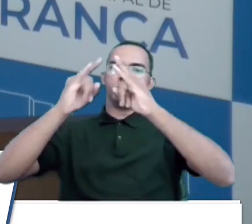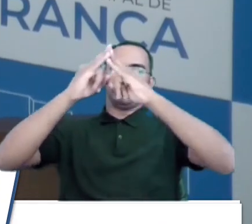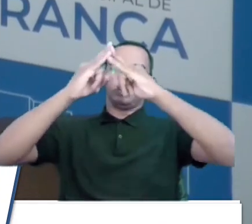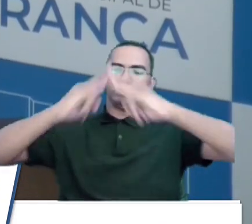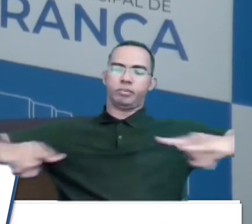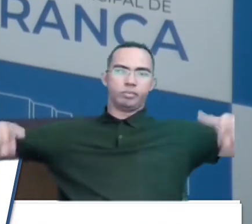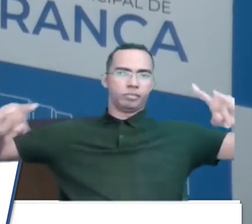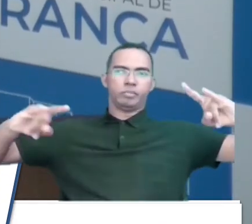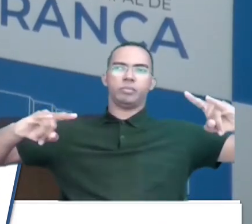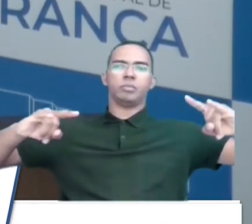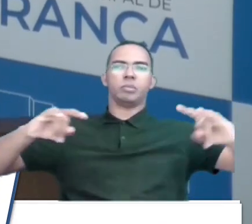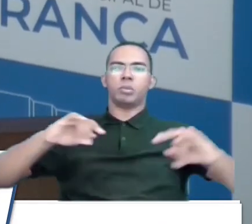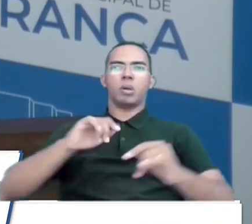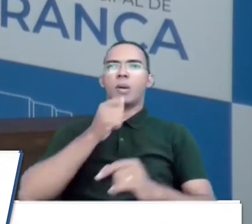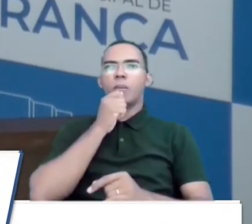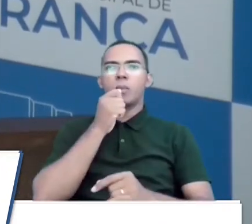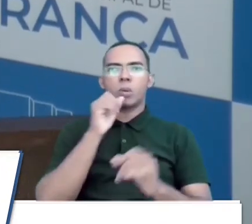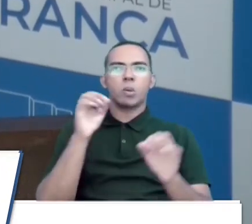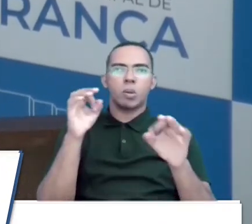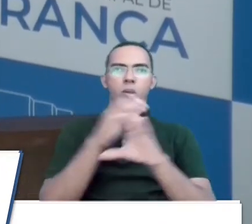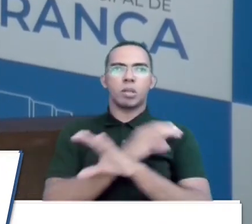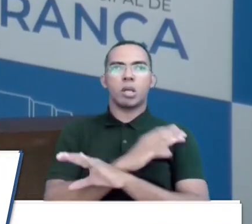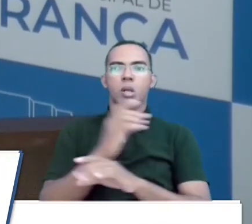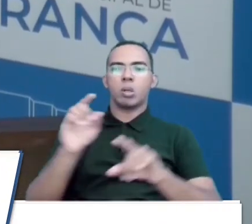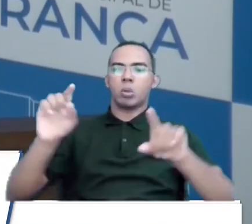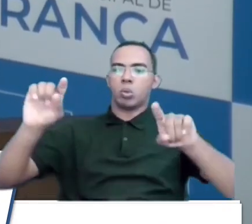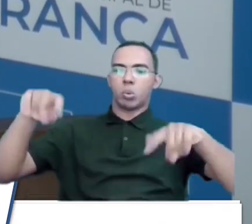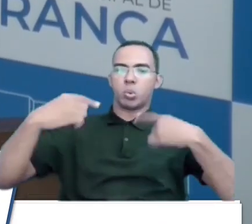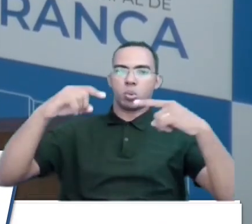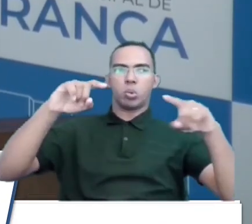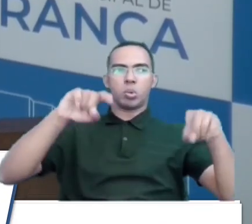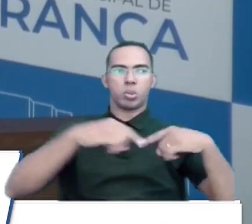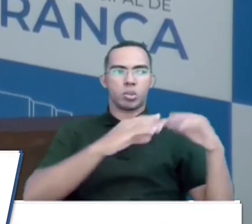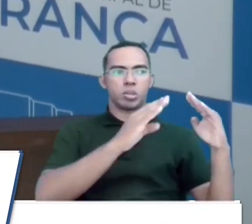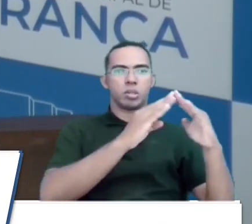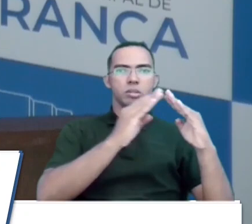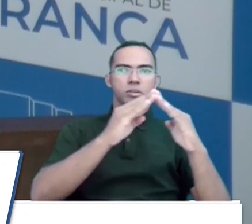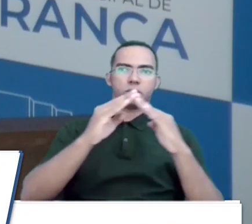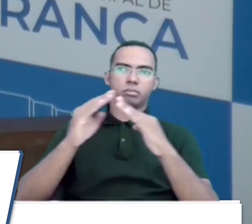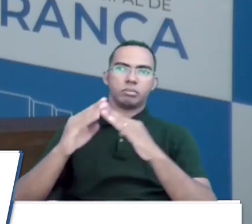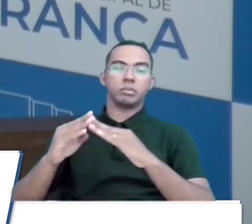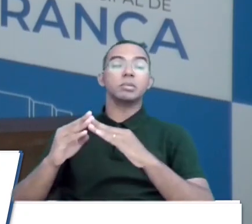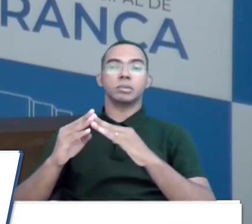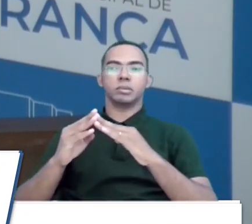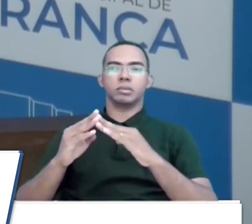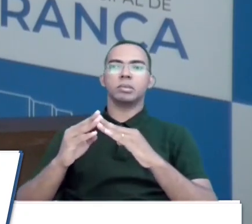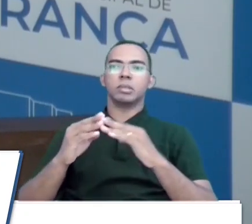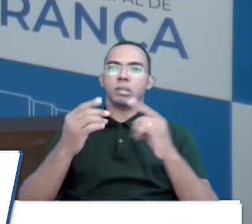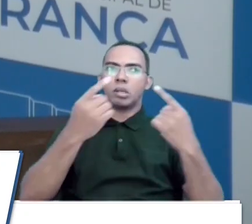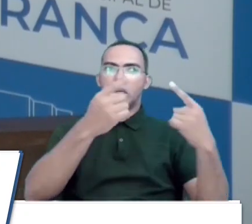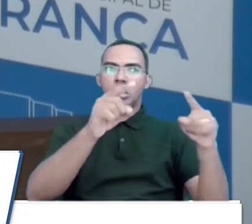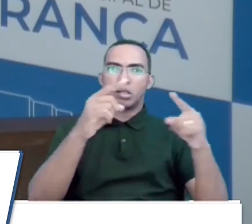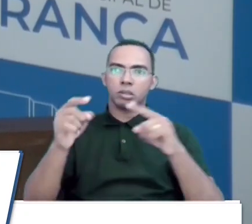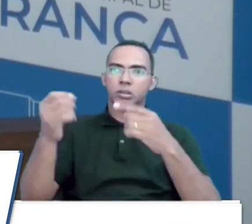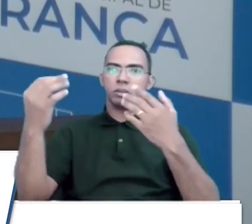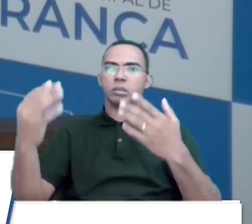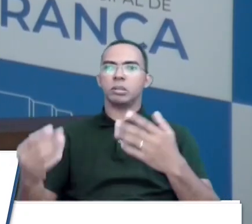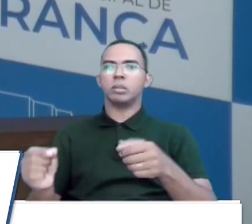está sendo suficiente, porque agora eles estão ameaçando a vizinhança toda. Eles estão ameaçando, estão dizendo que vai